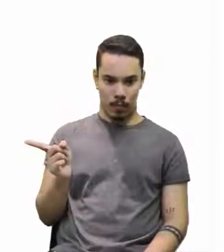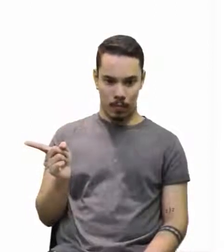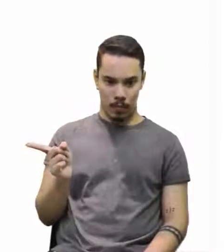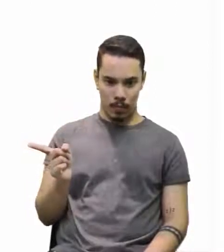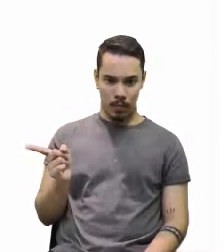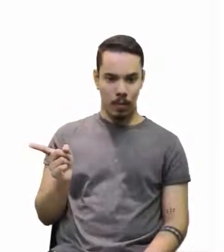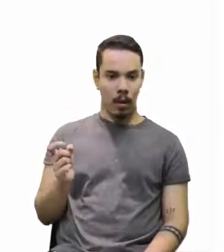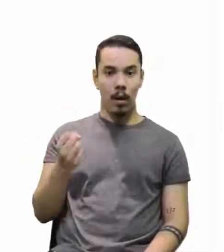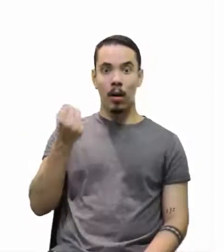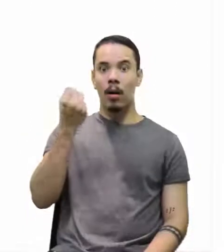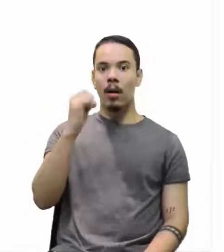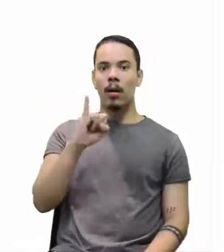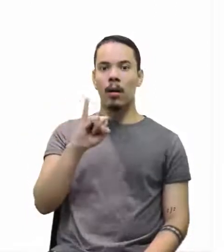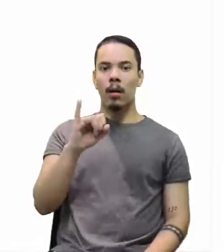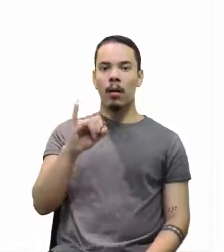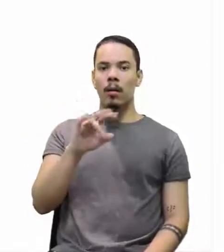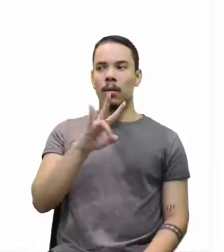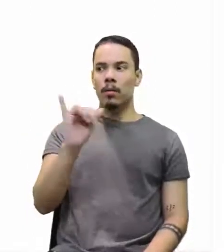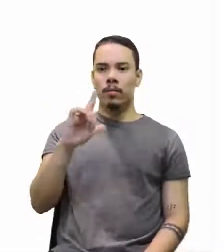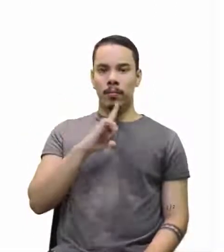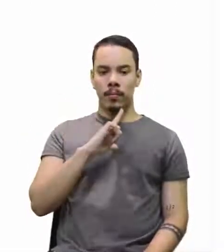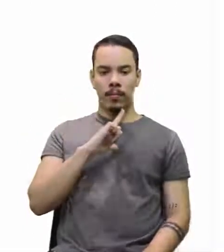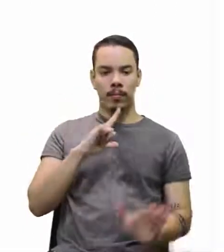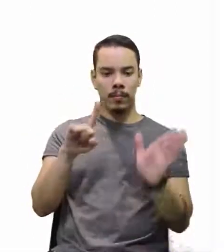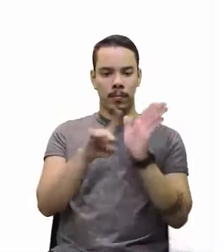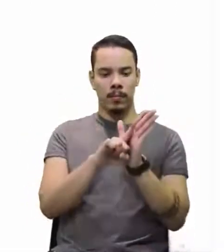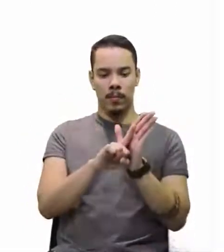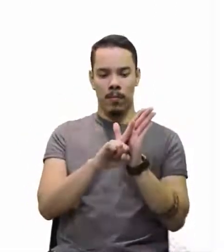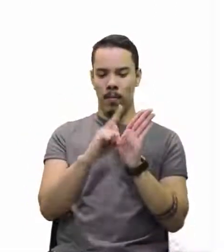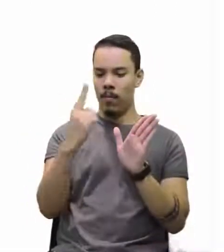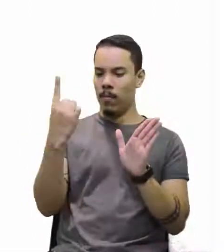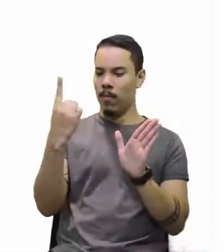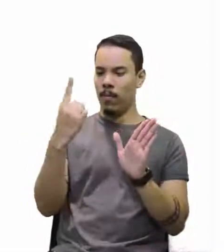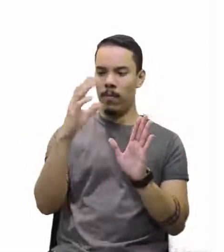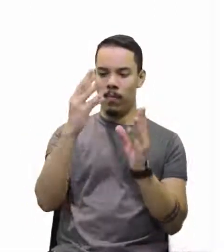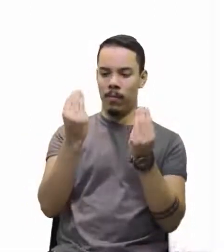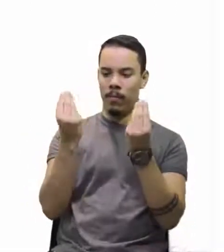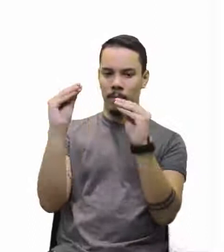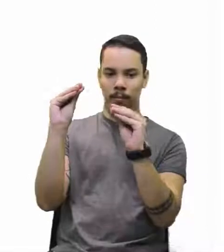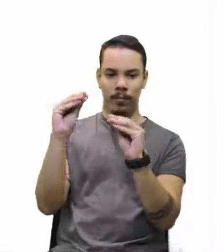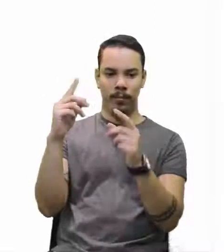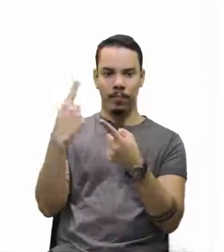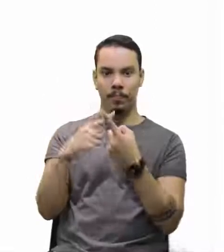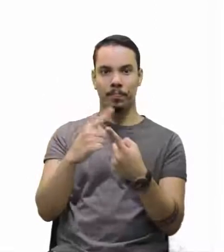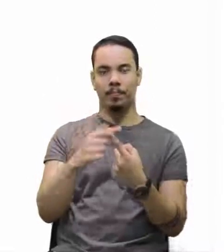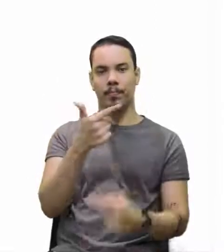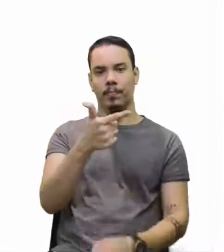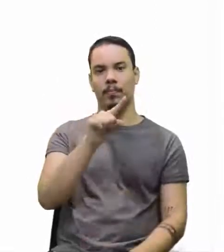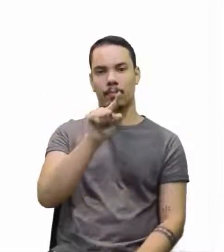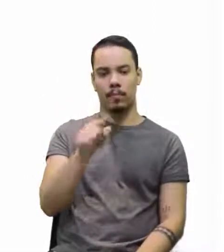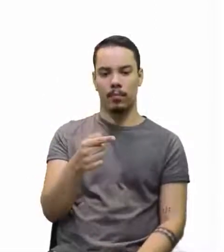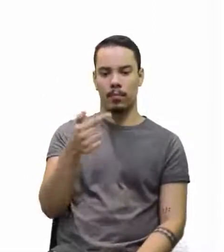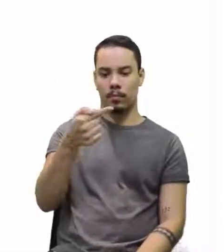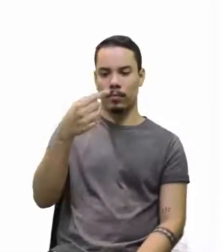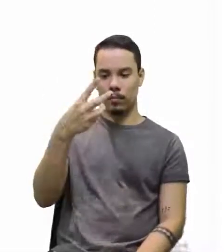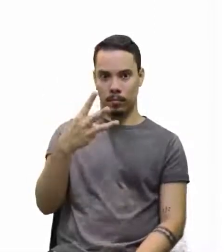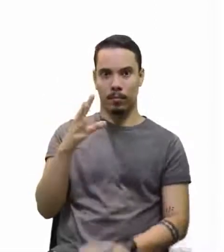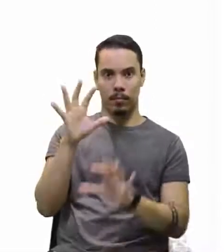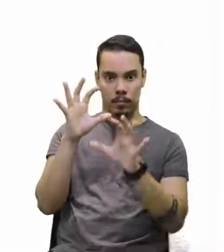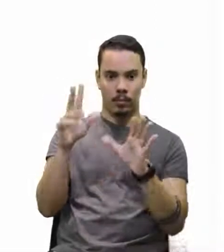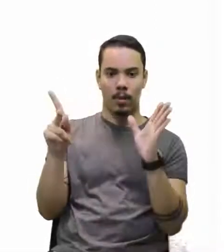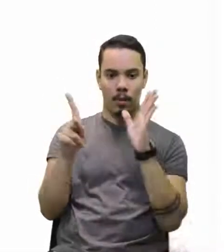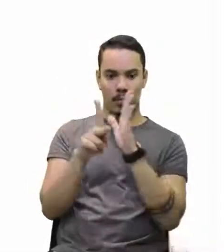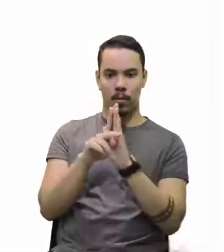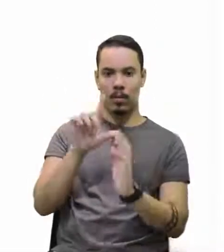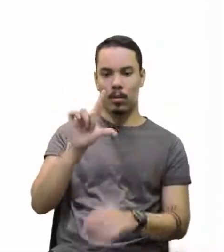certo? Então fica menos 1, elevado a menos 1. 2,73 é o valor do logaritmo leperiano,